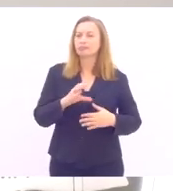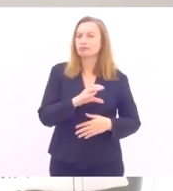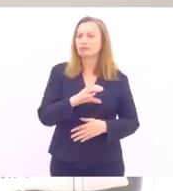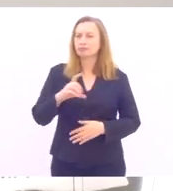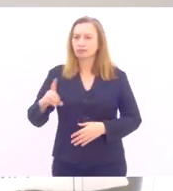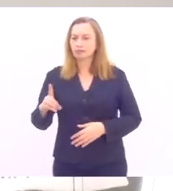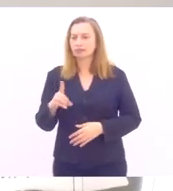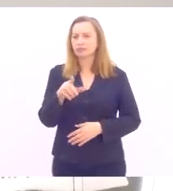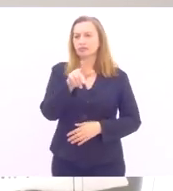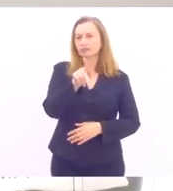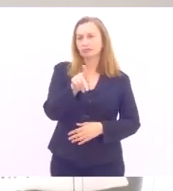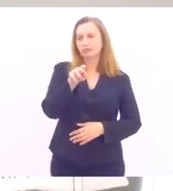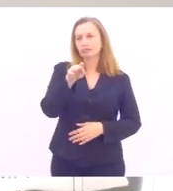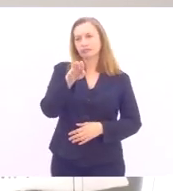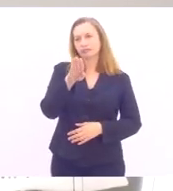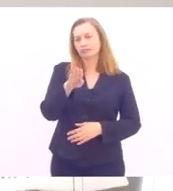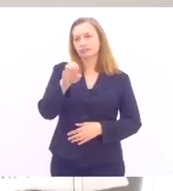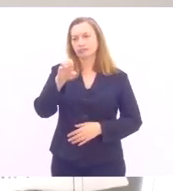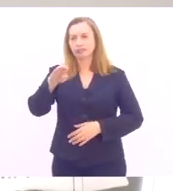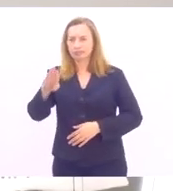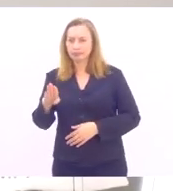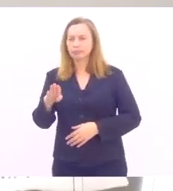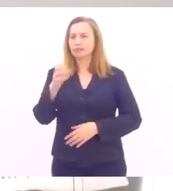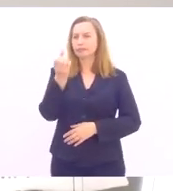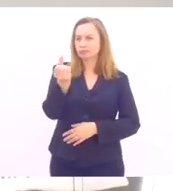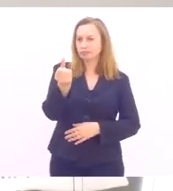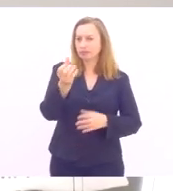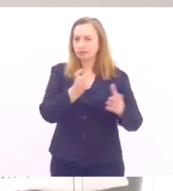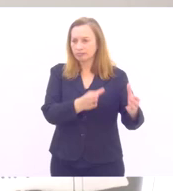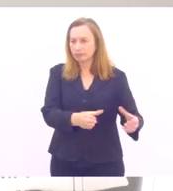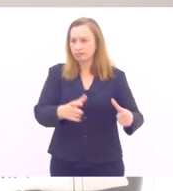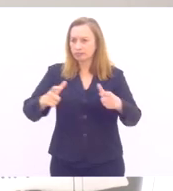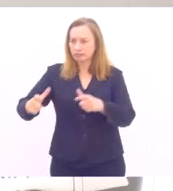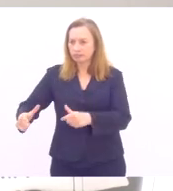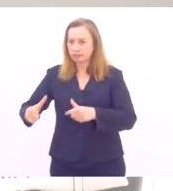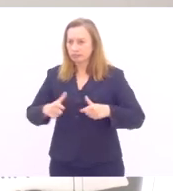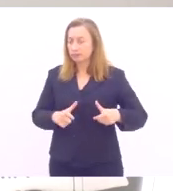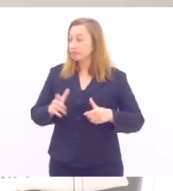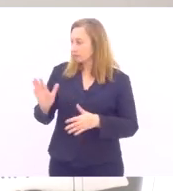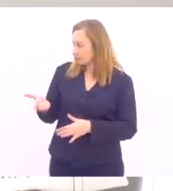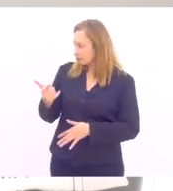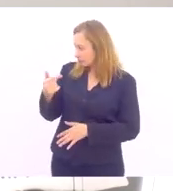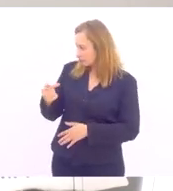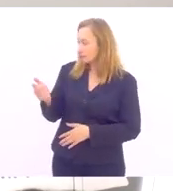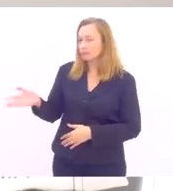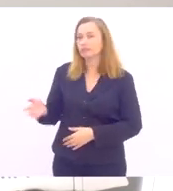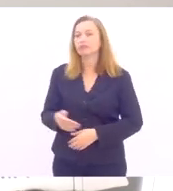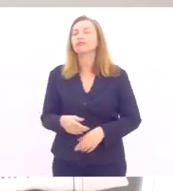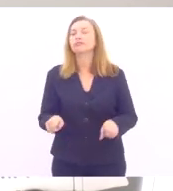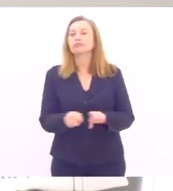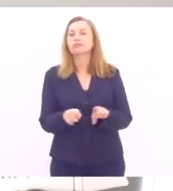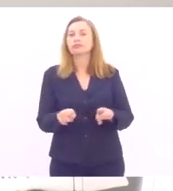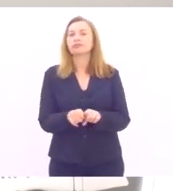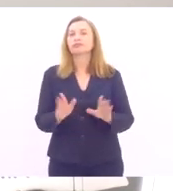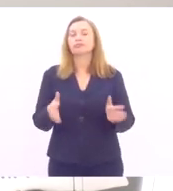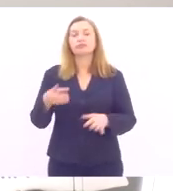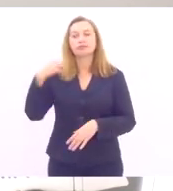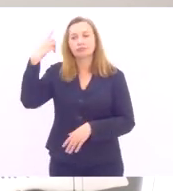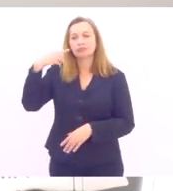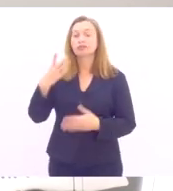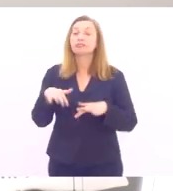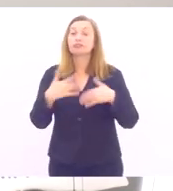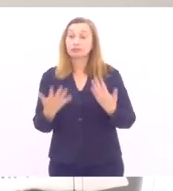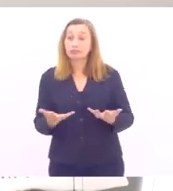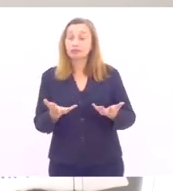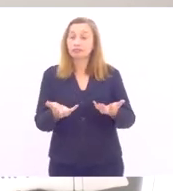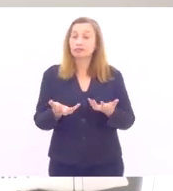o BEP, além de outras 6 unidades, não é isso? Eram 8, agora são 7. E também agora como deputado. Então, a